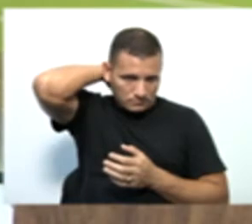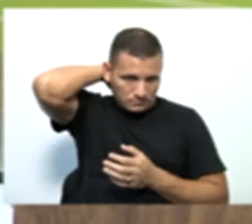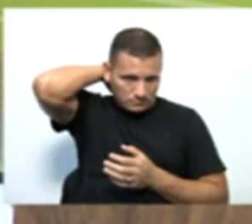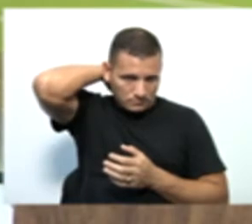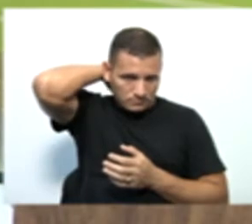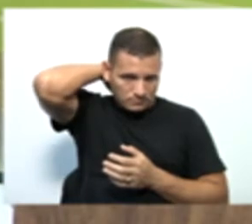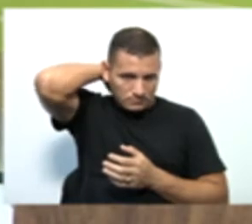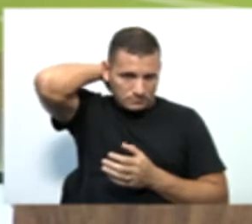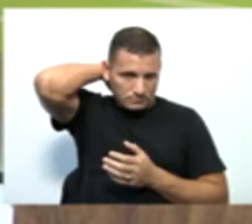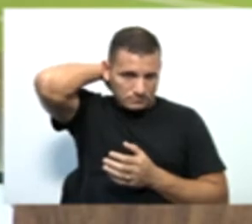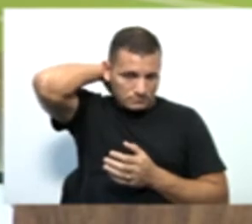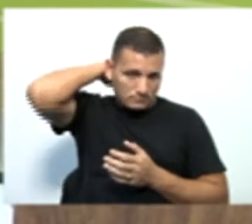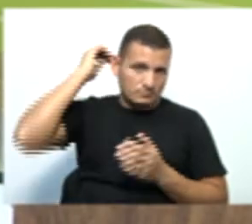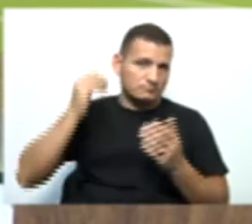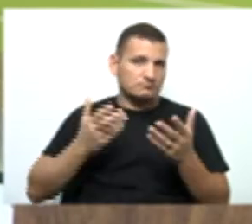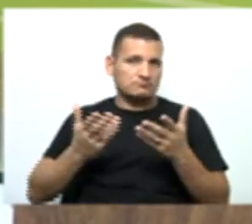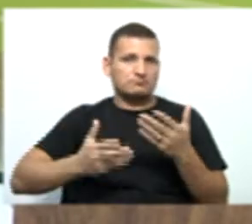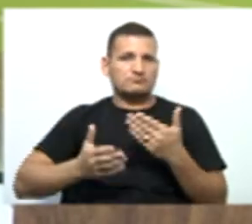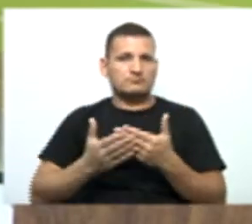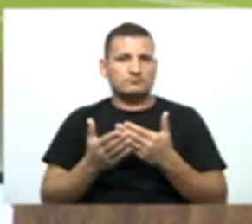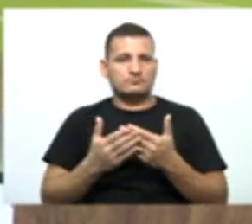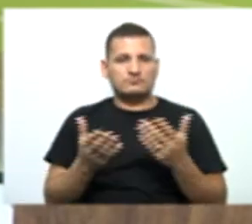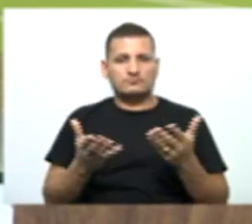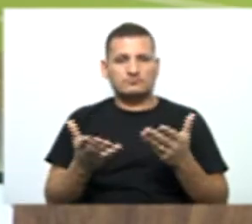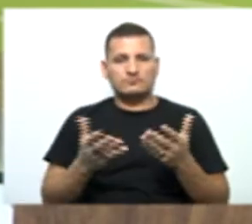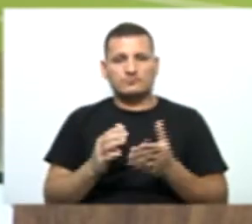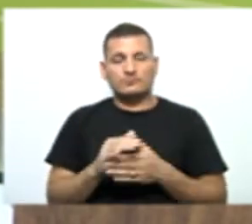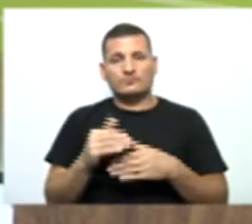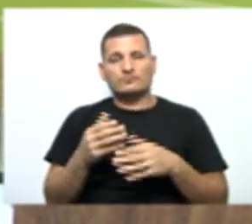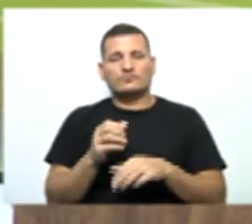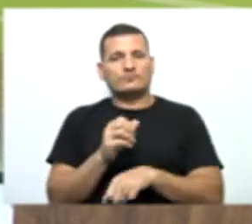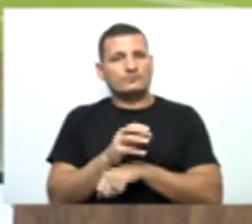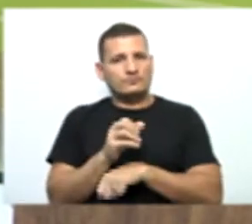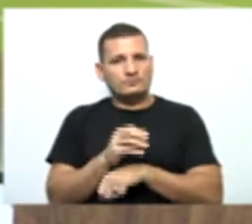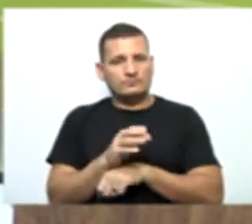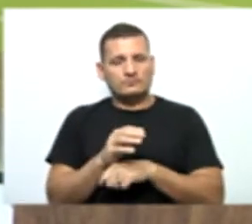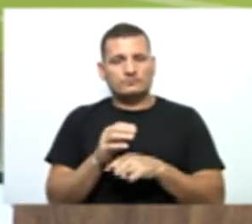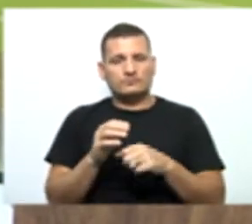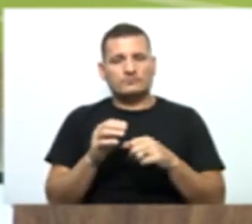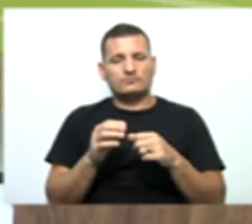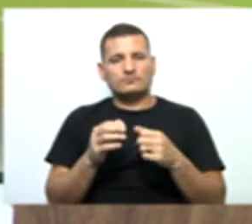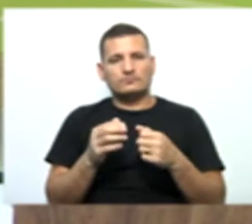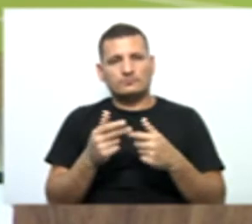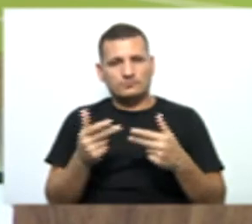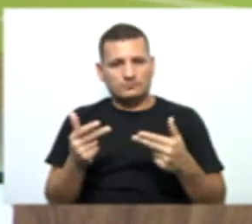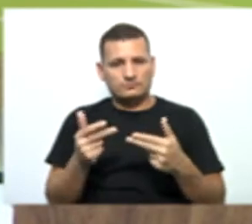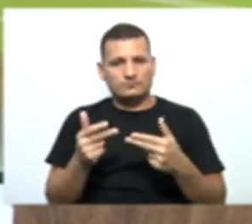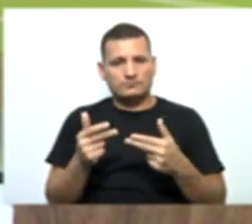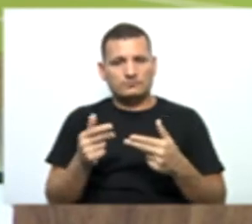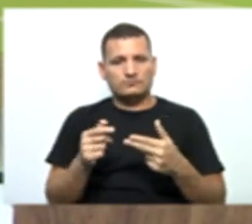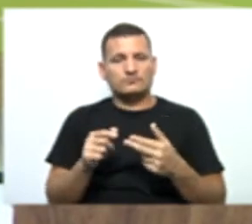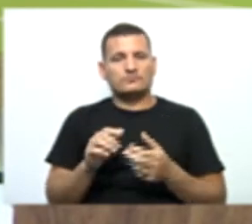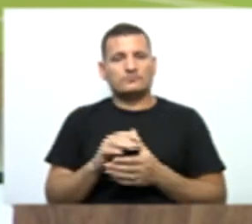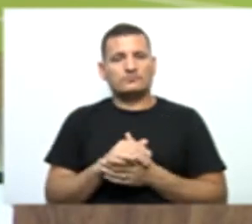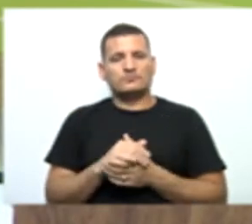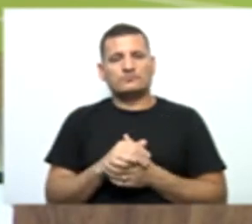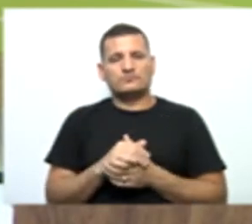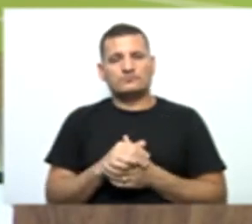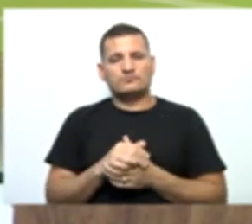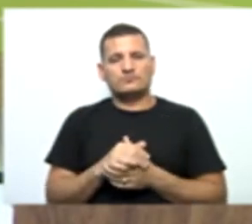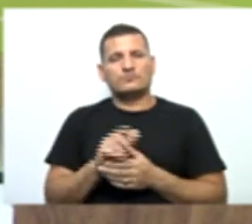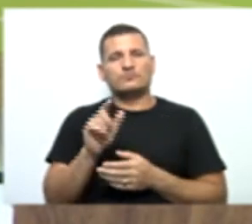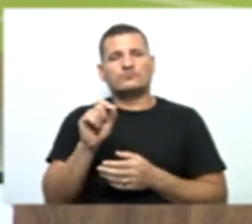como está a aula até agora, né? Então, a orientação ao objeto, ela nada mais é do